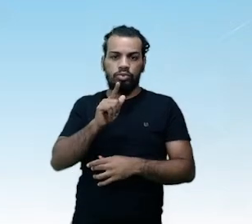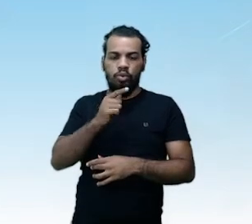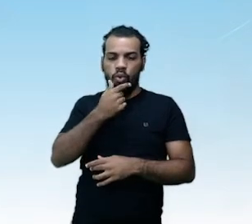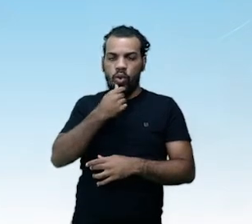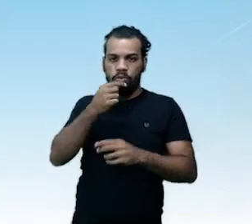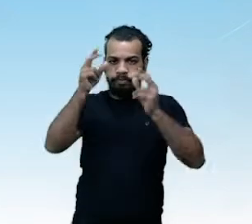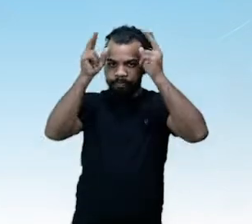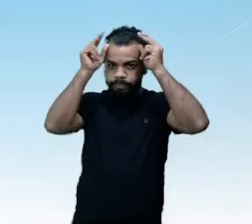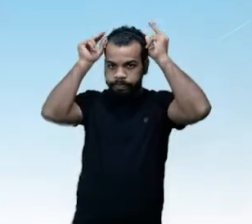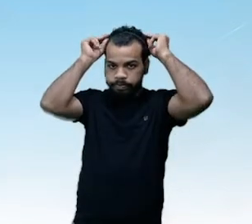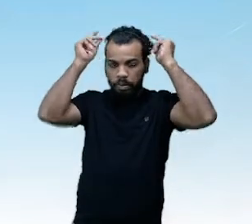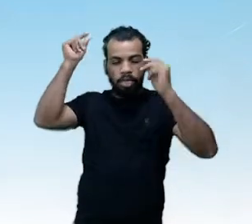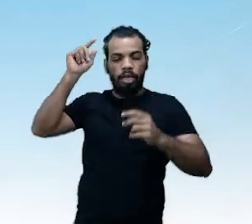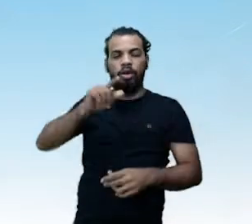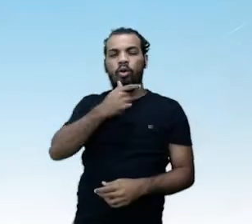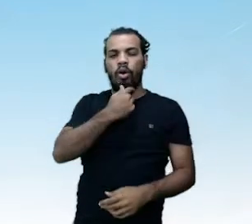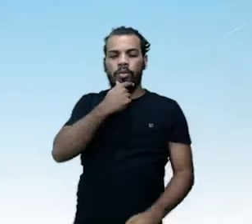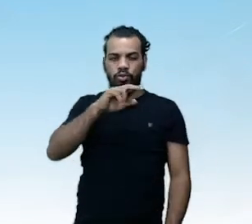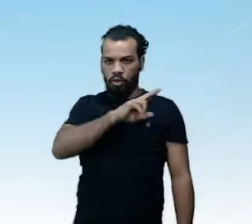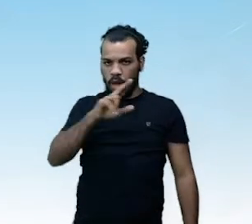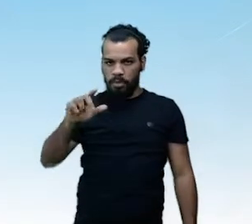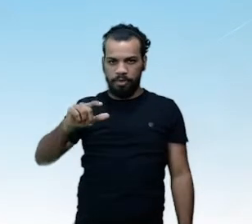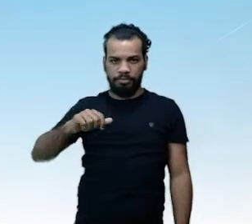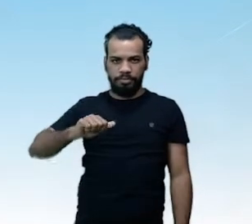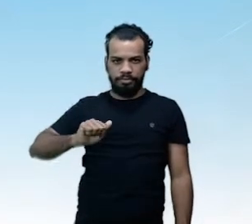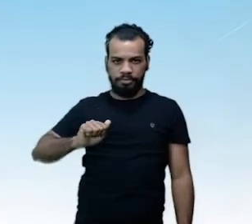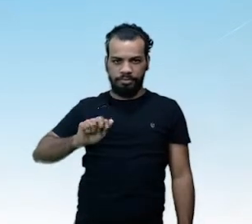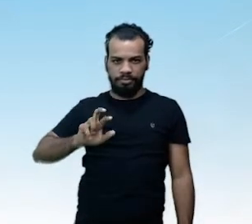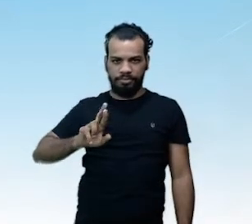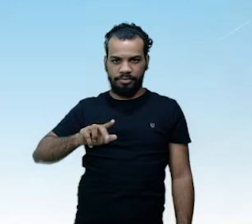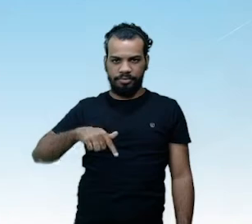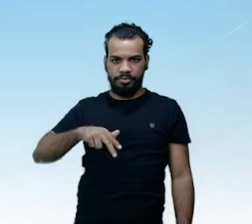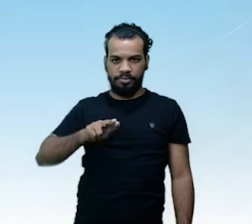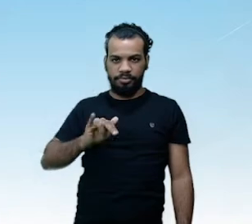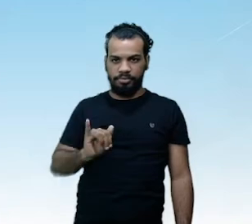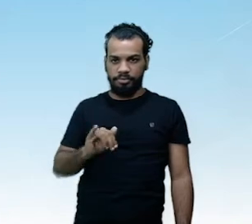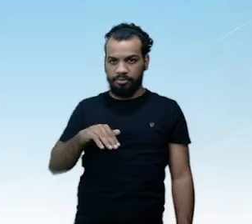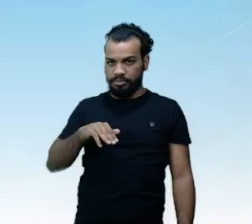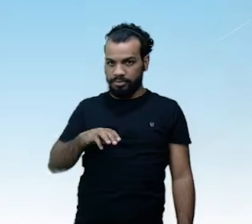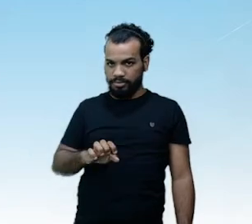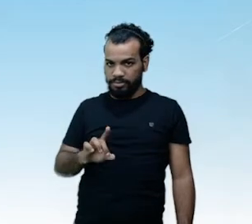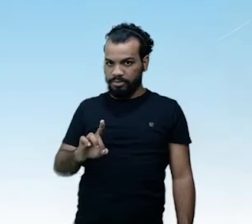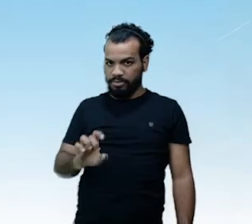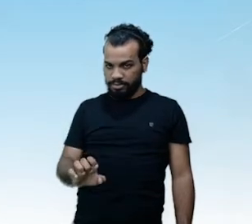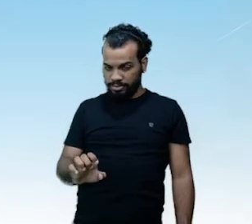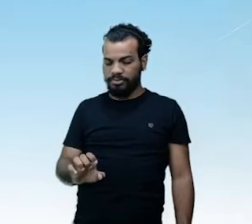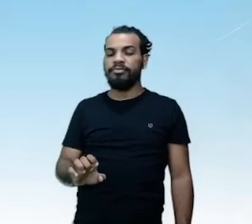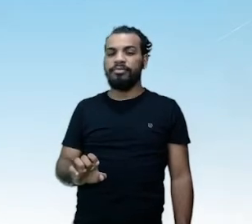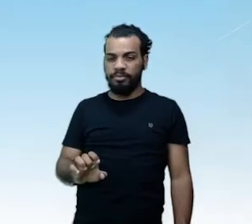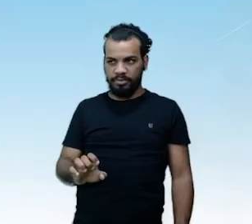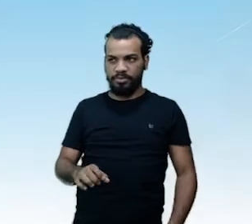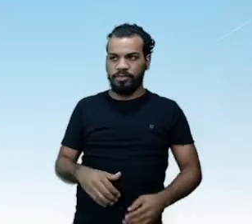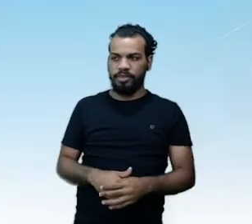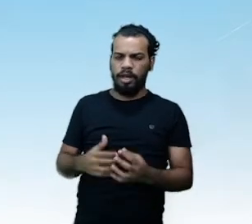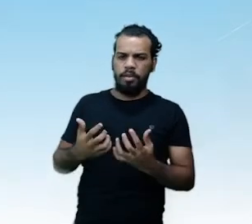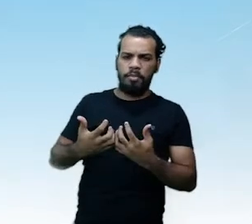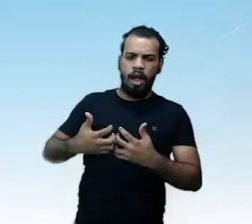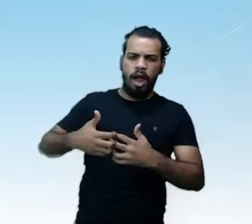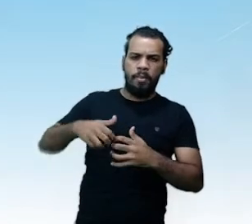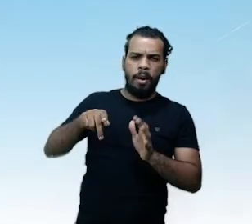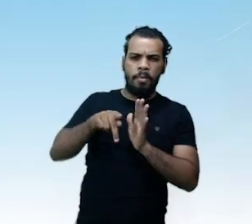de Siracusa. E nessa época foram propostas muitas máquinas arquimedianas, as